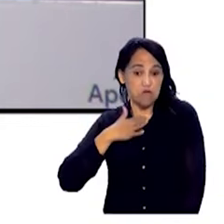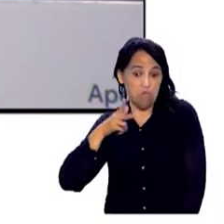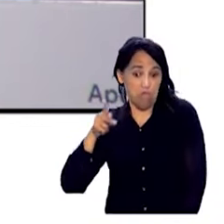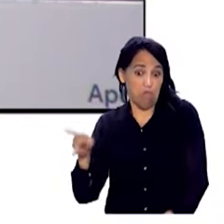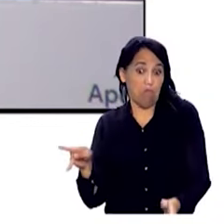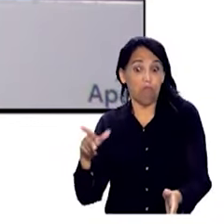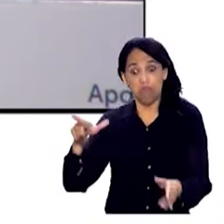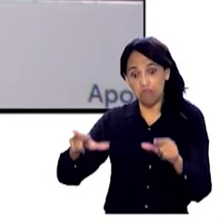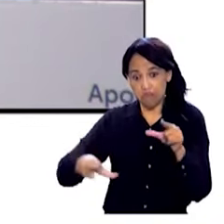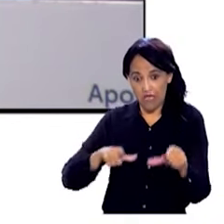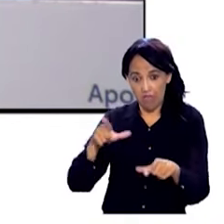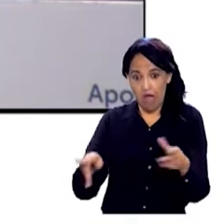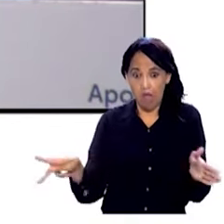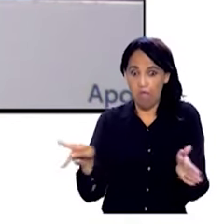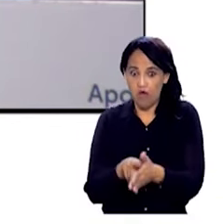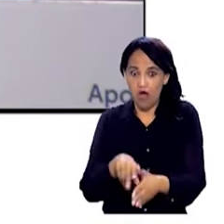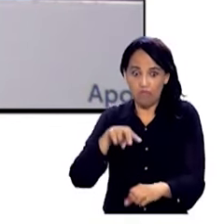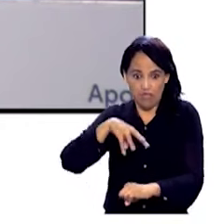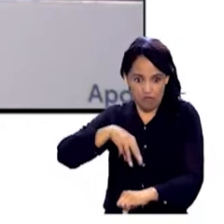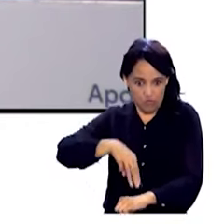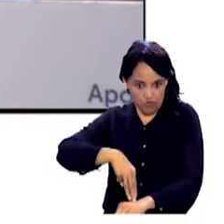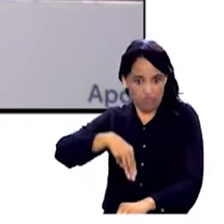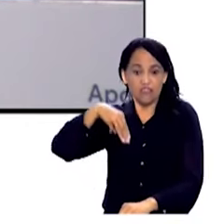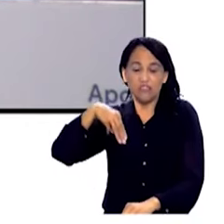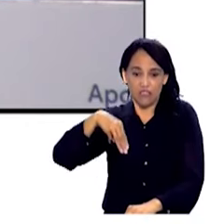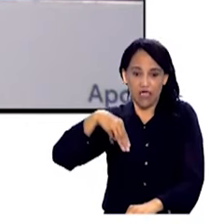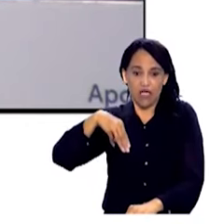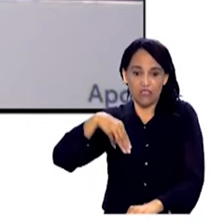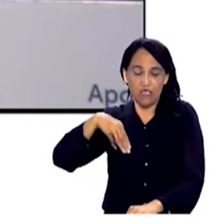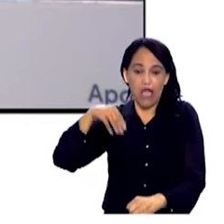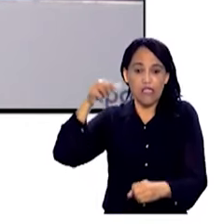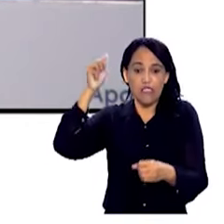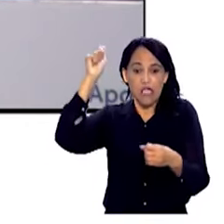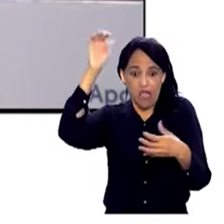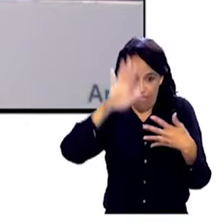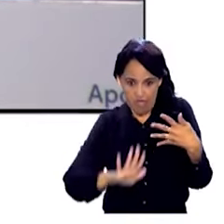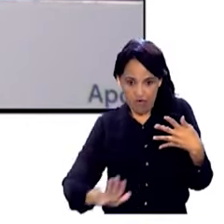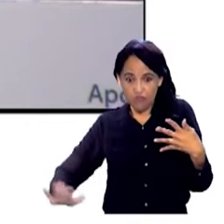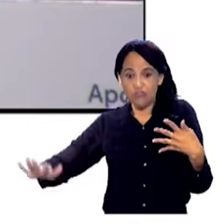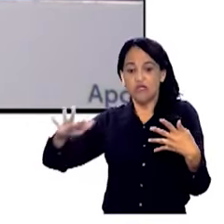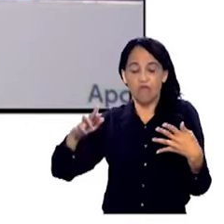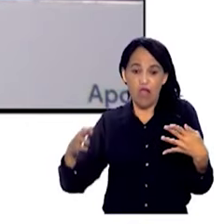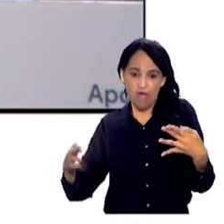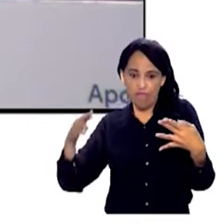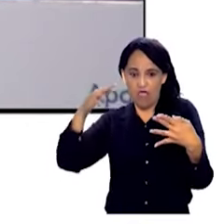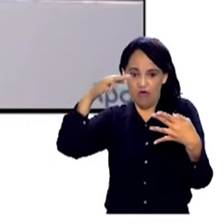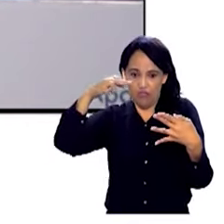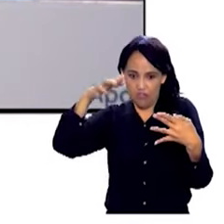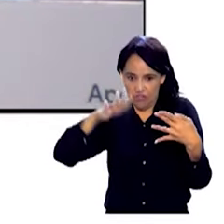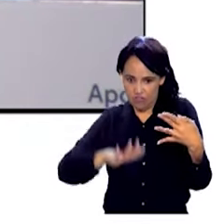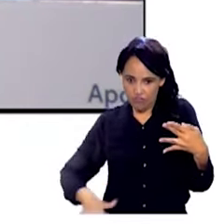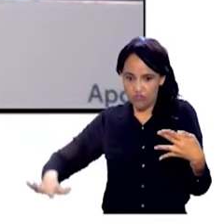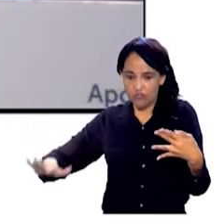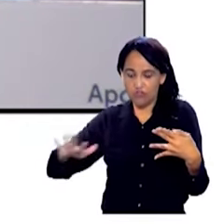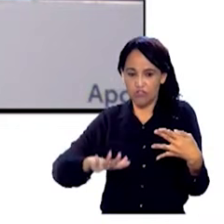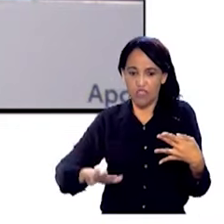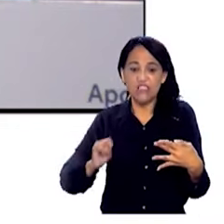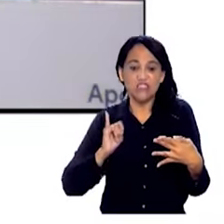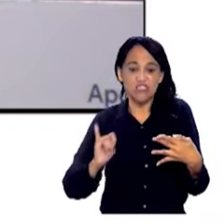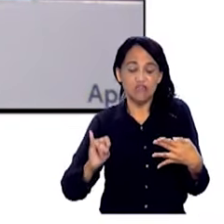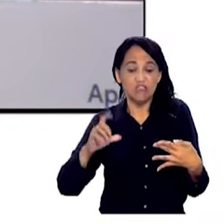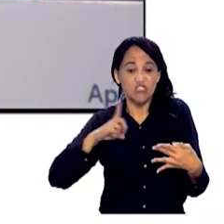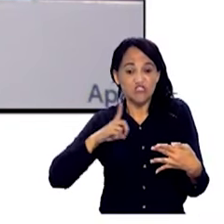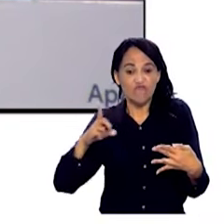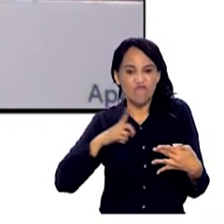dissertação de Mestrado sobre repercussão geral eu depois de ler a obra do Professor Leandro Janini eh se eu tivesse feito uma ressonância